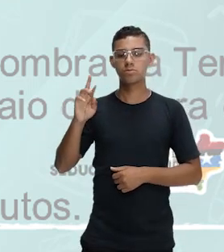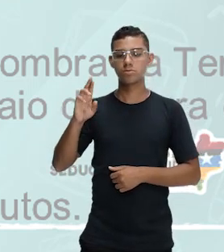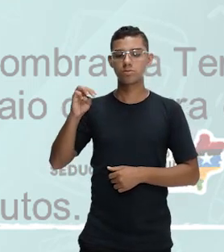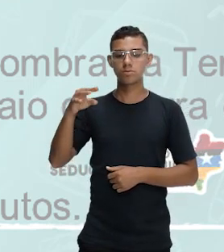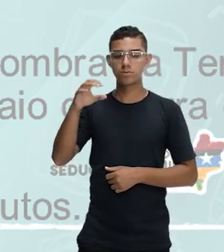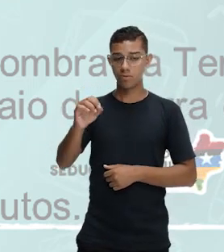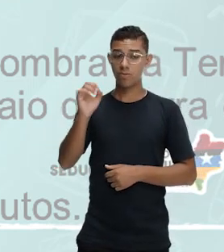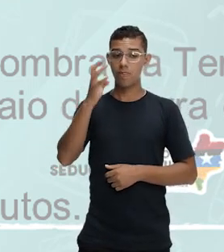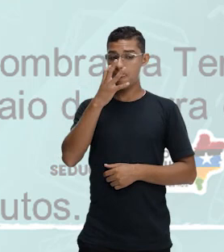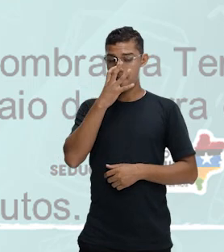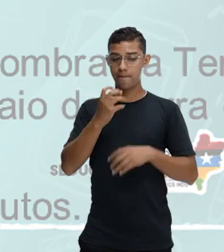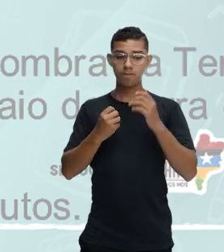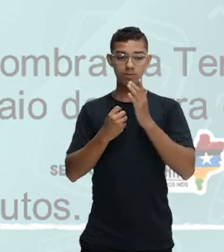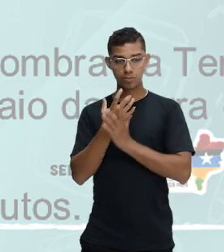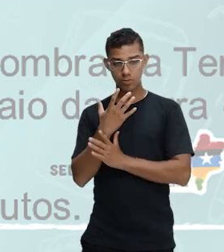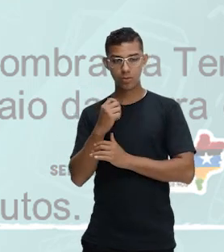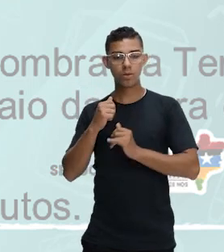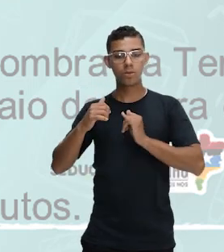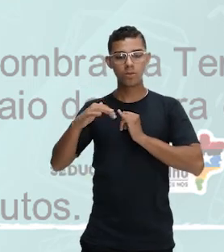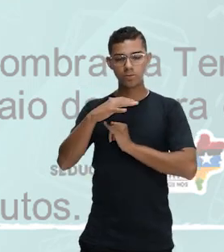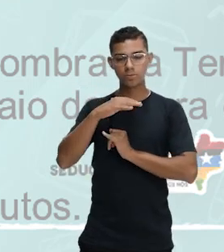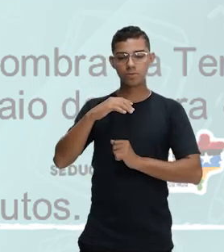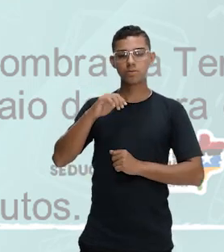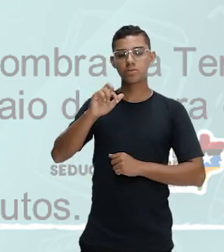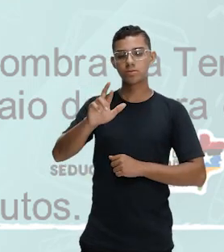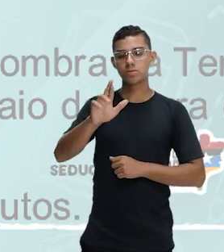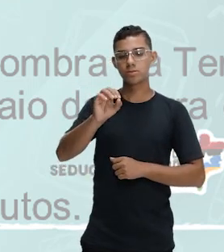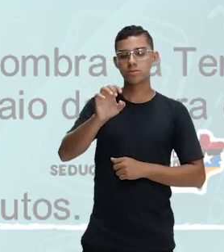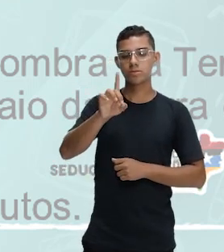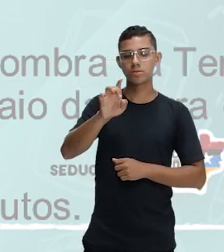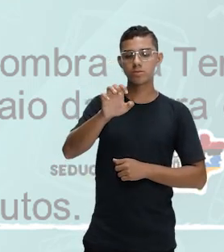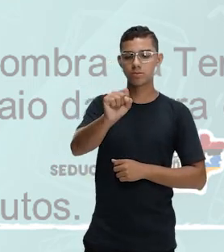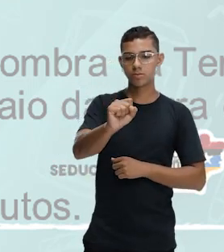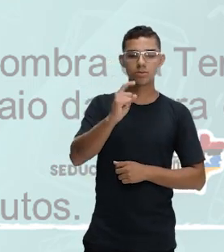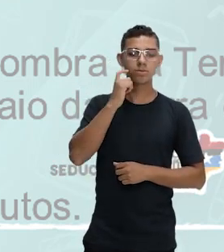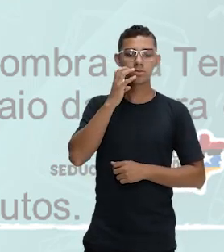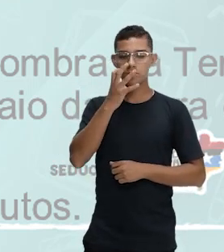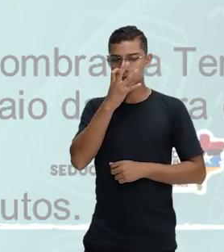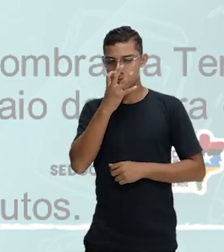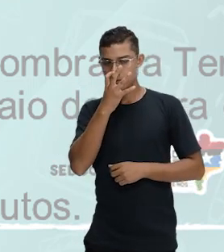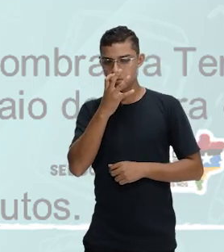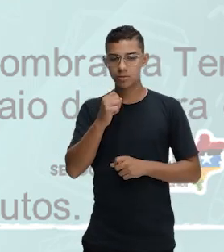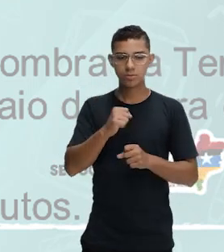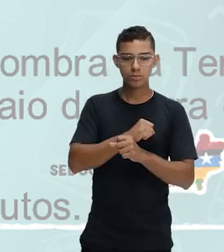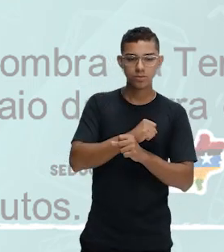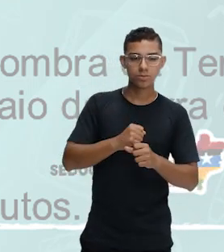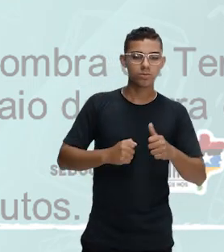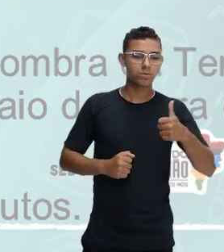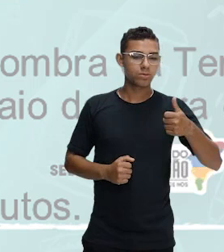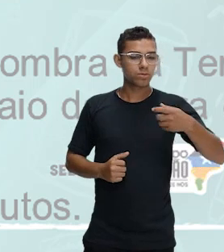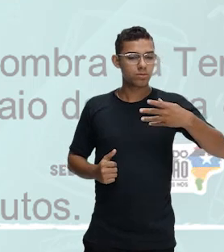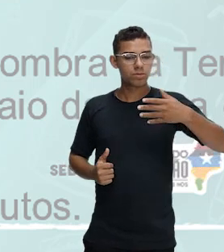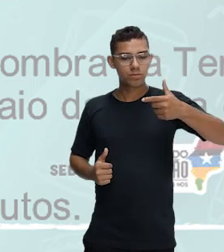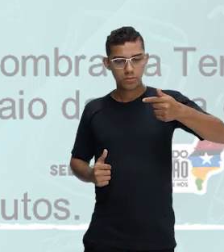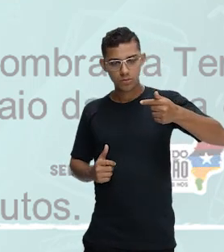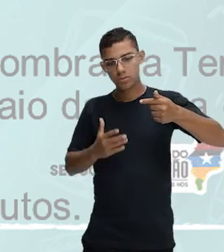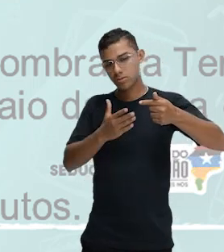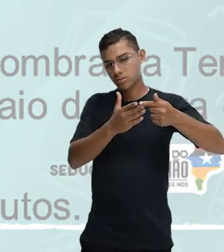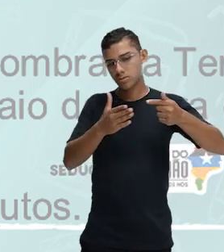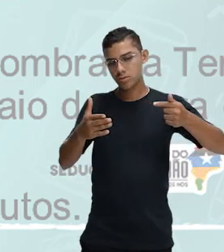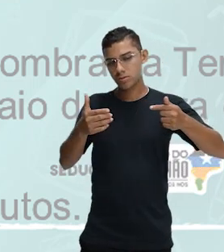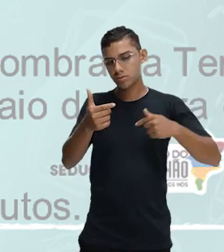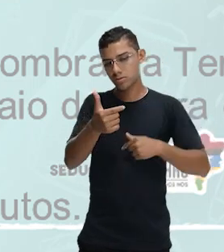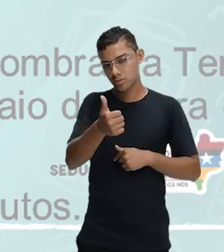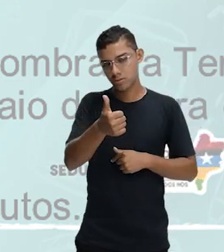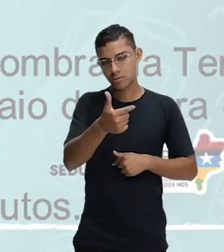ilha de Rhodes, onde fez observações durante o período de 147 a 127 anos antes de Cristo, ok?